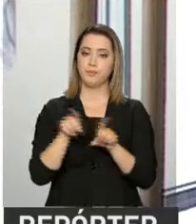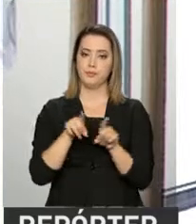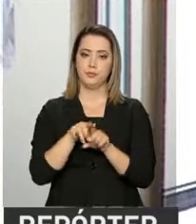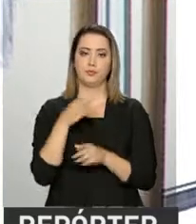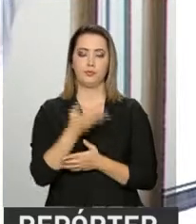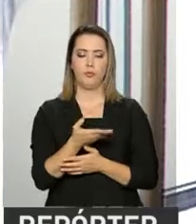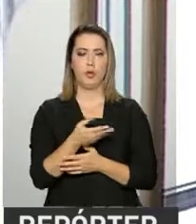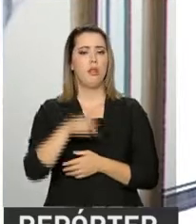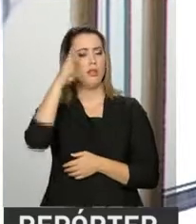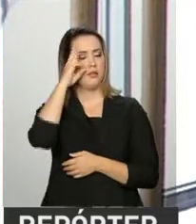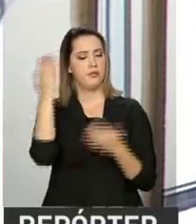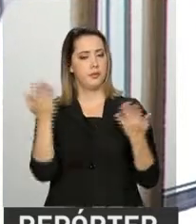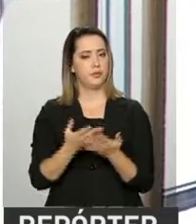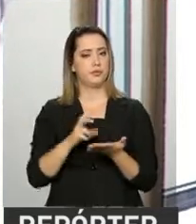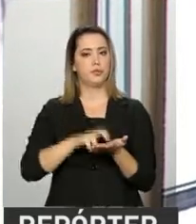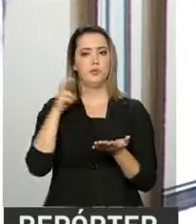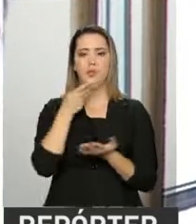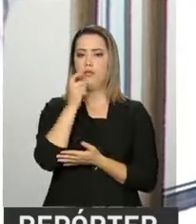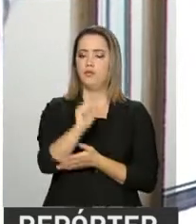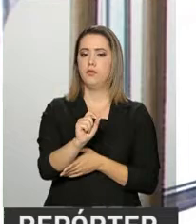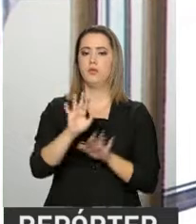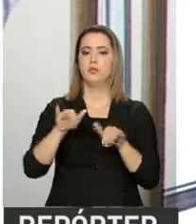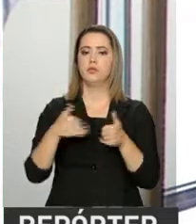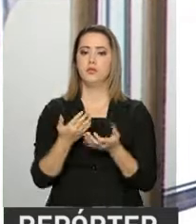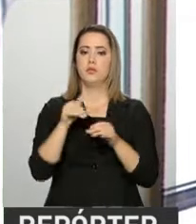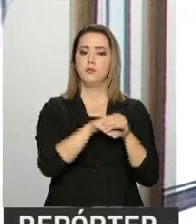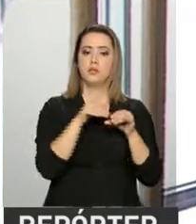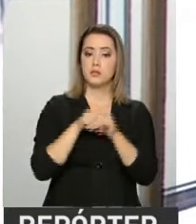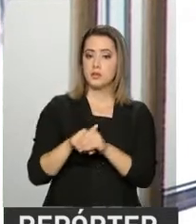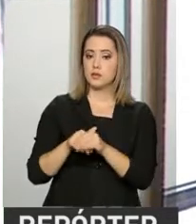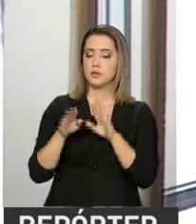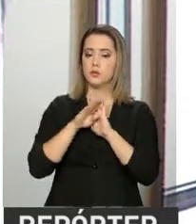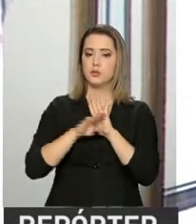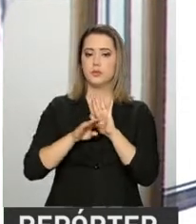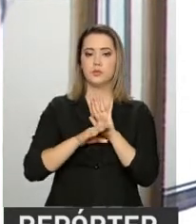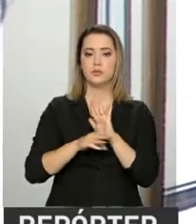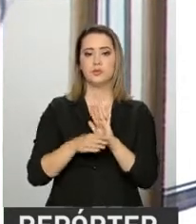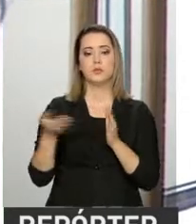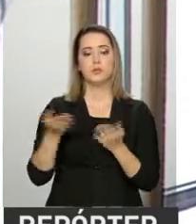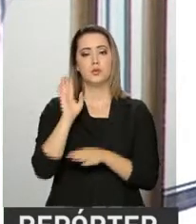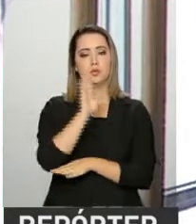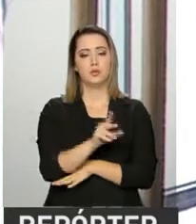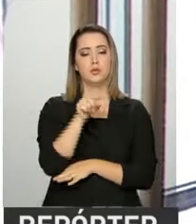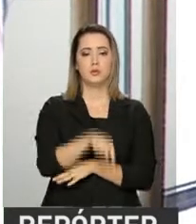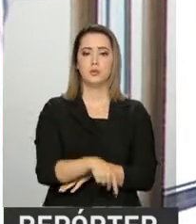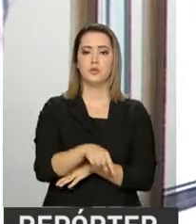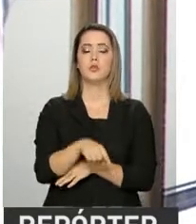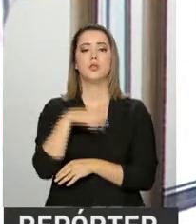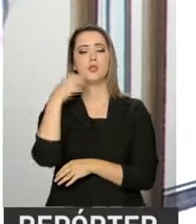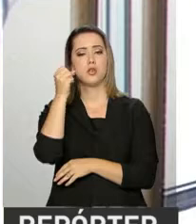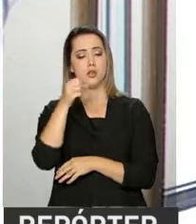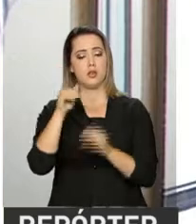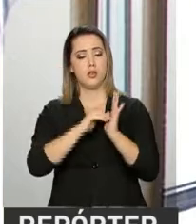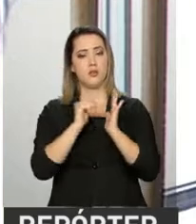do Banco do Brasil, o presidente Michel Temer comentou sobre a votação do projeto nesta terça-feira à tarde aqui no Senado e se